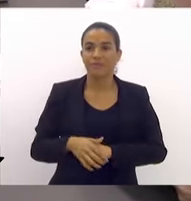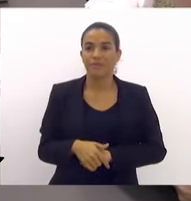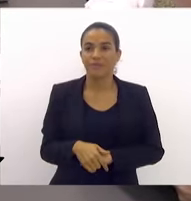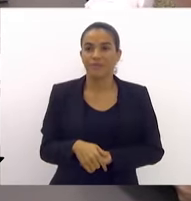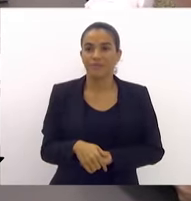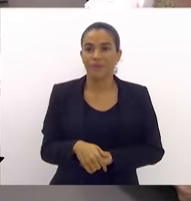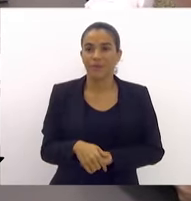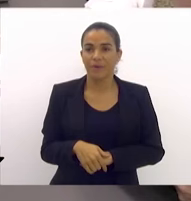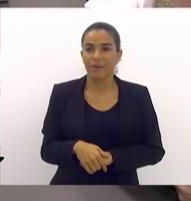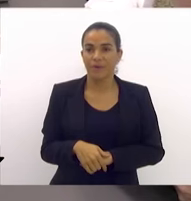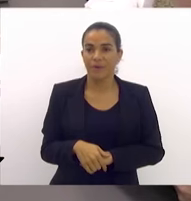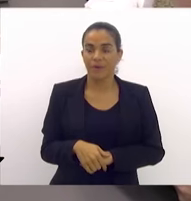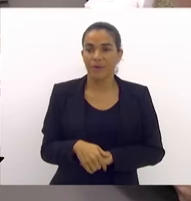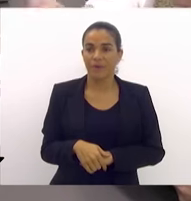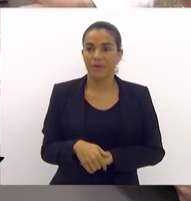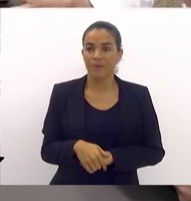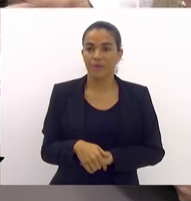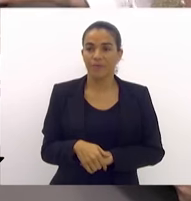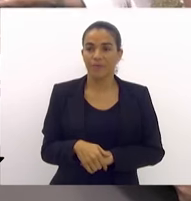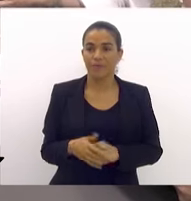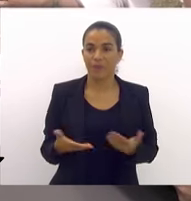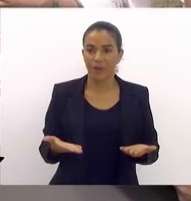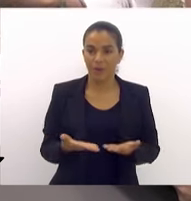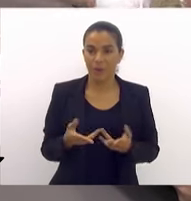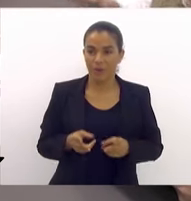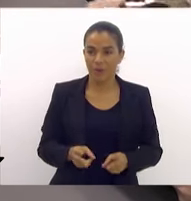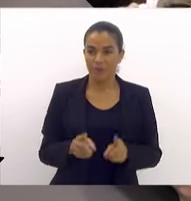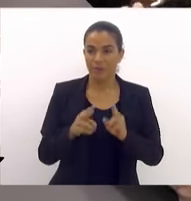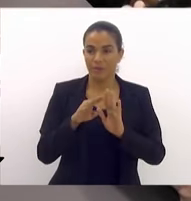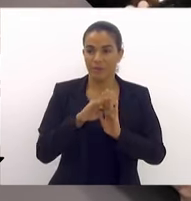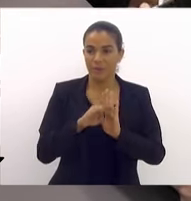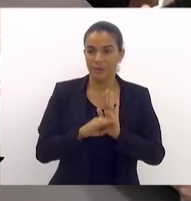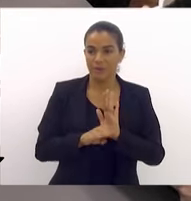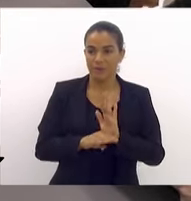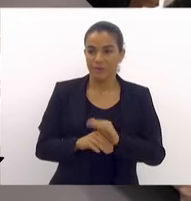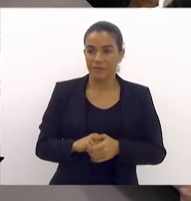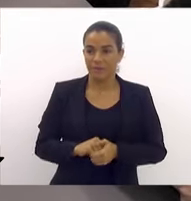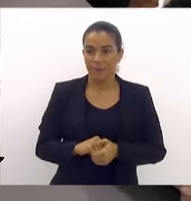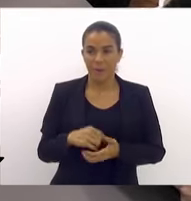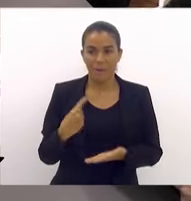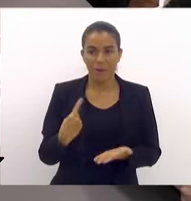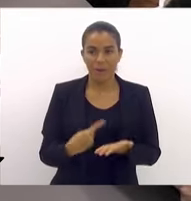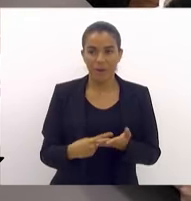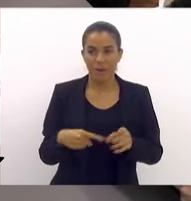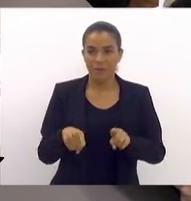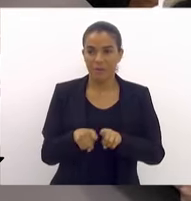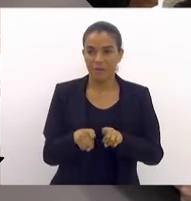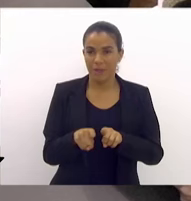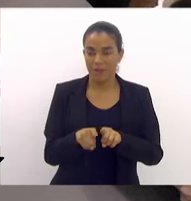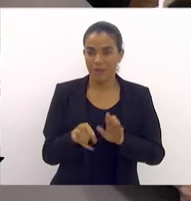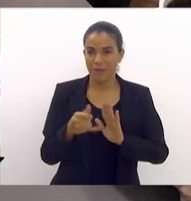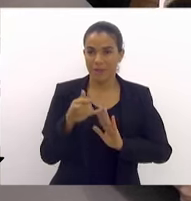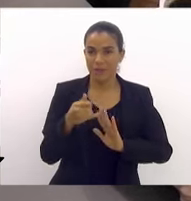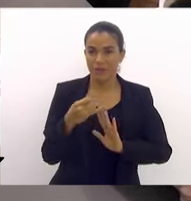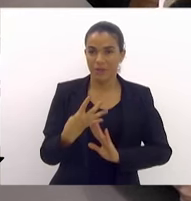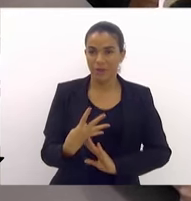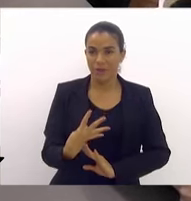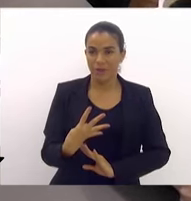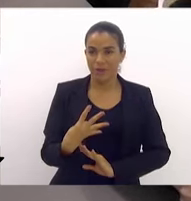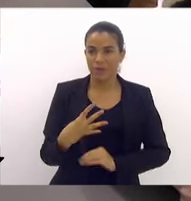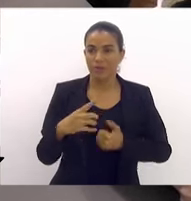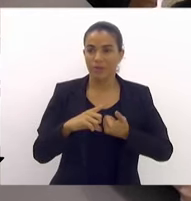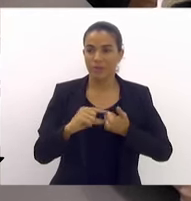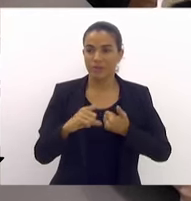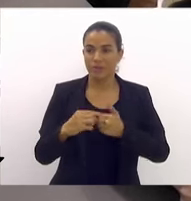Então, combinado. Passemos a pauta, então. Vossa Excelência marcou também o inciso 4 do artigo